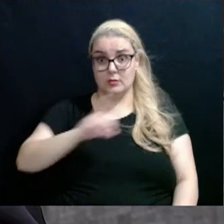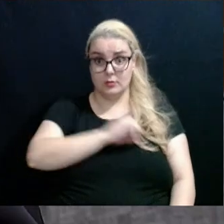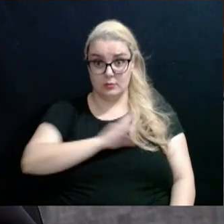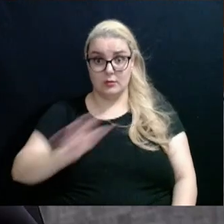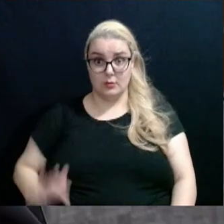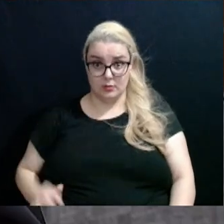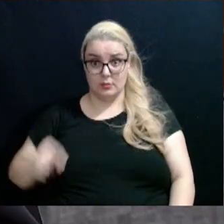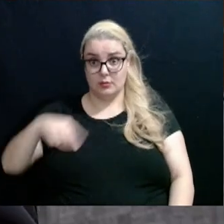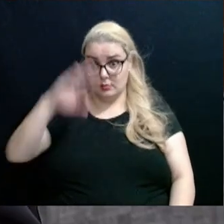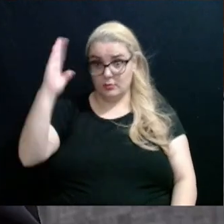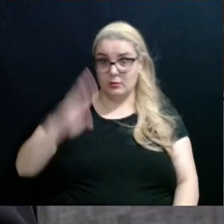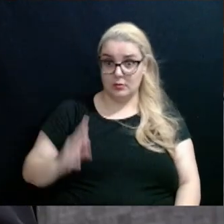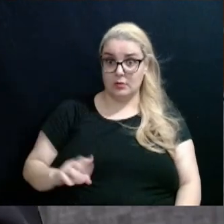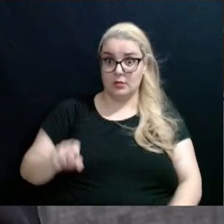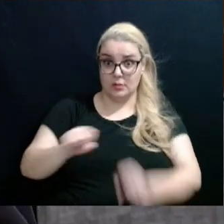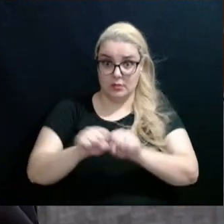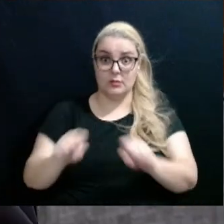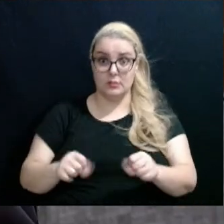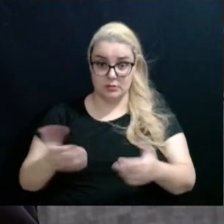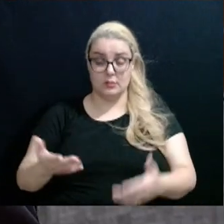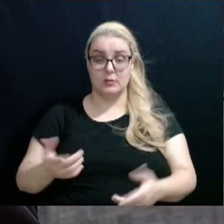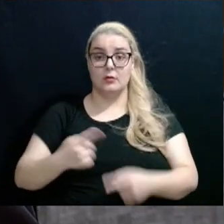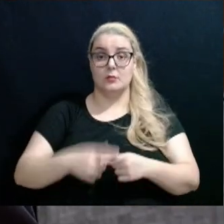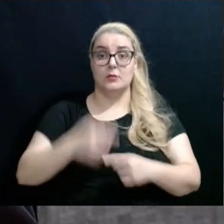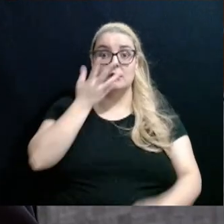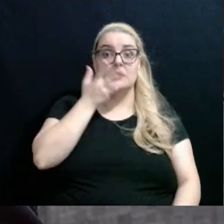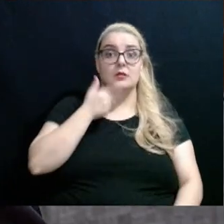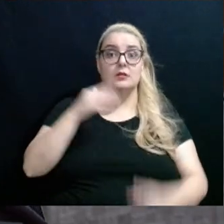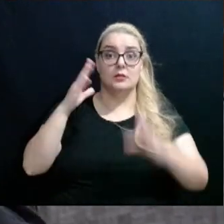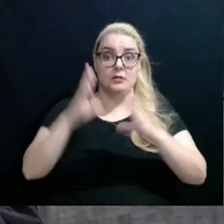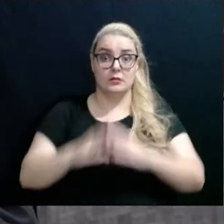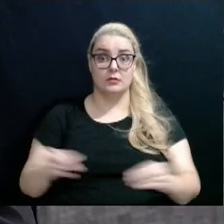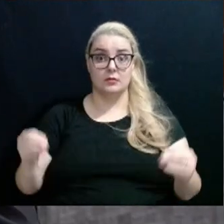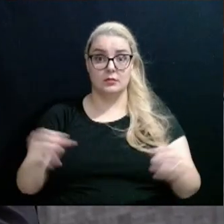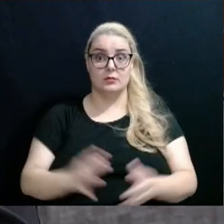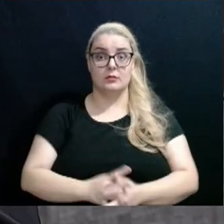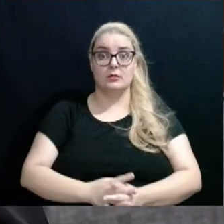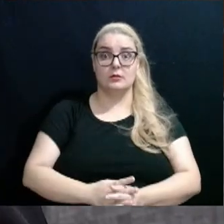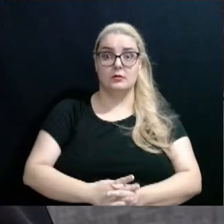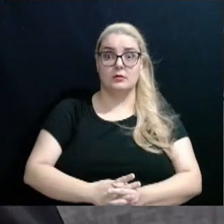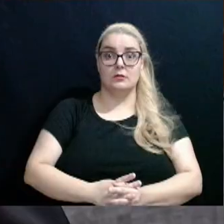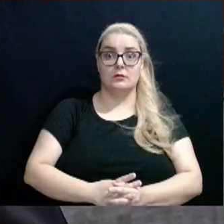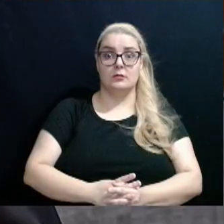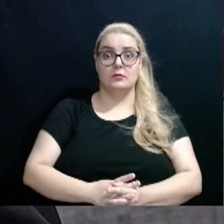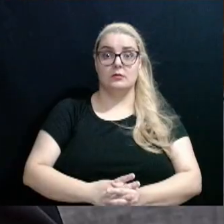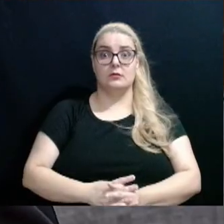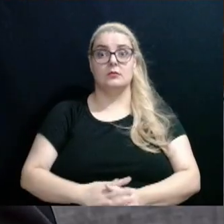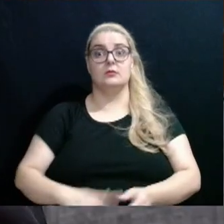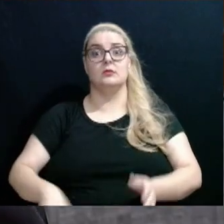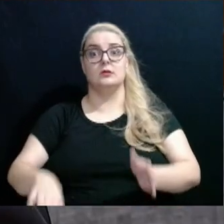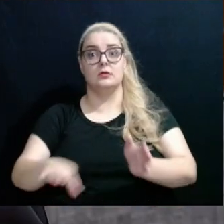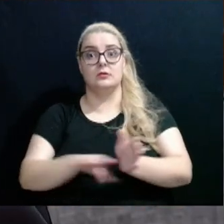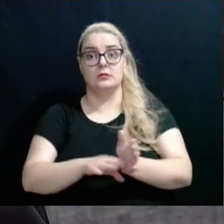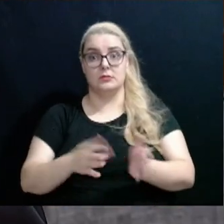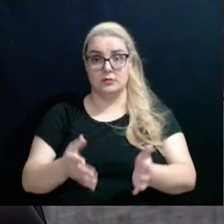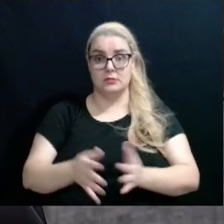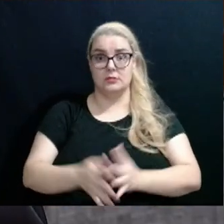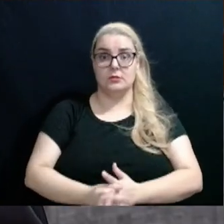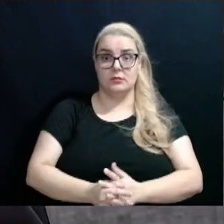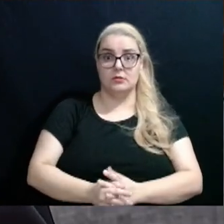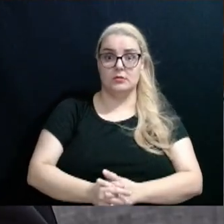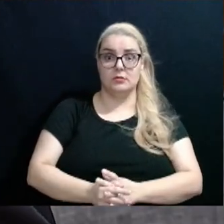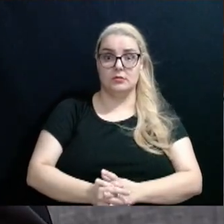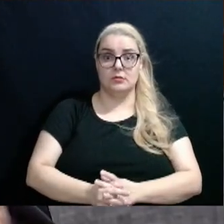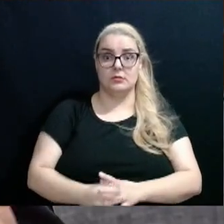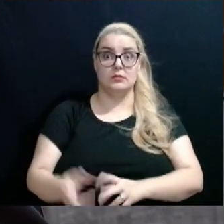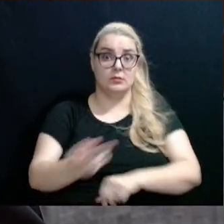esse sistema. Porque a criança desapareceu, se você chega para você procurar a